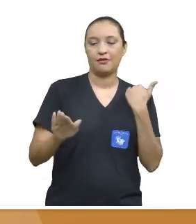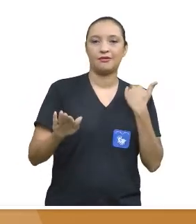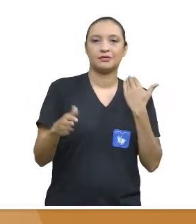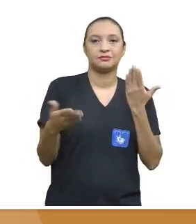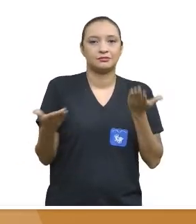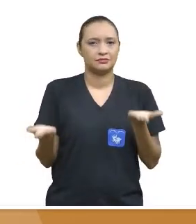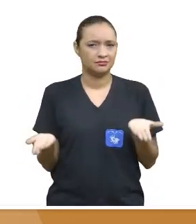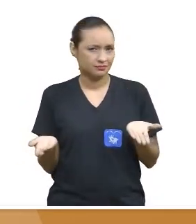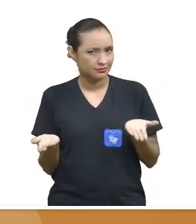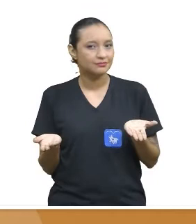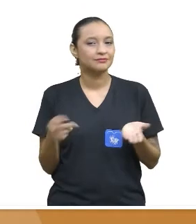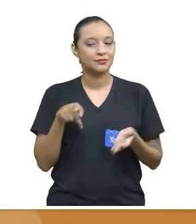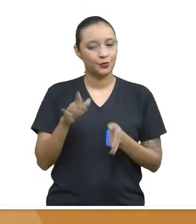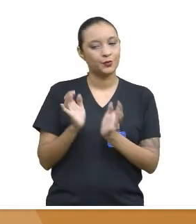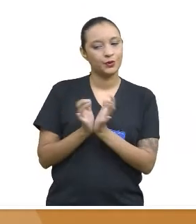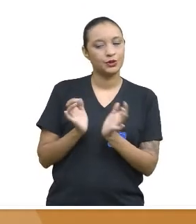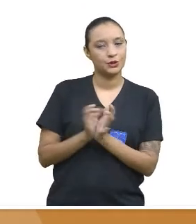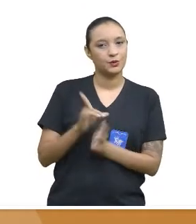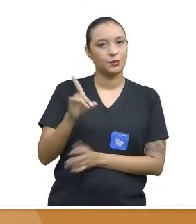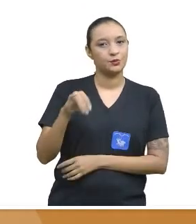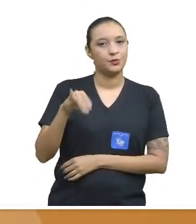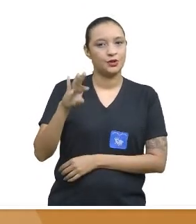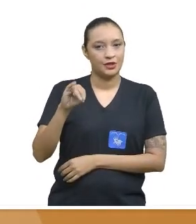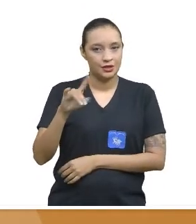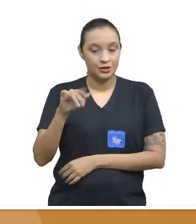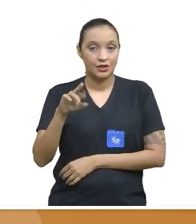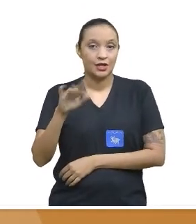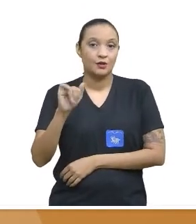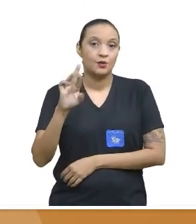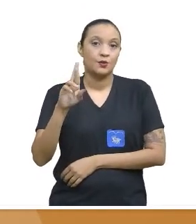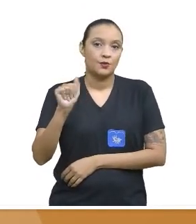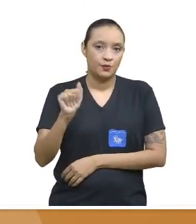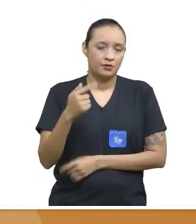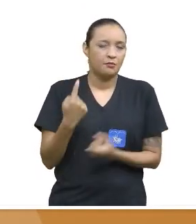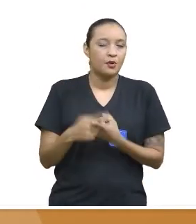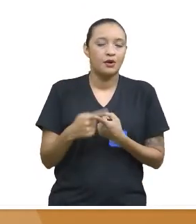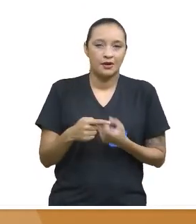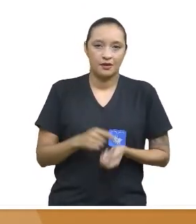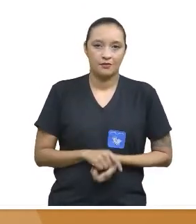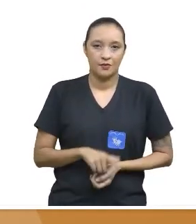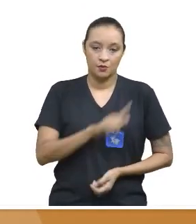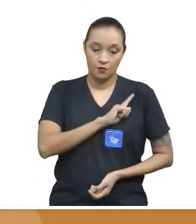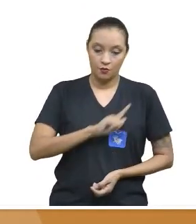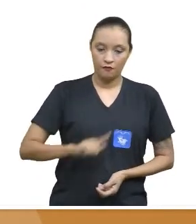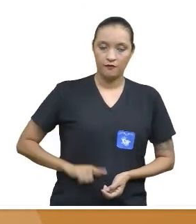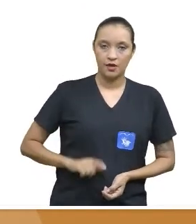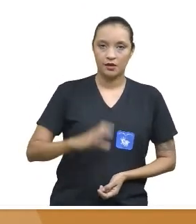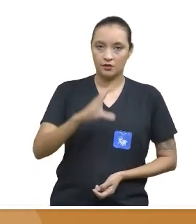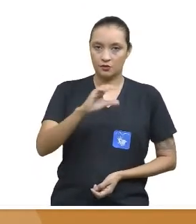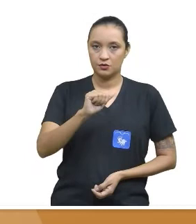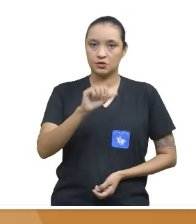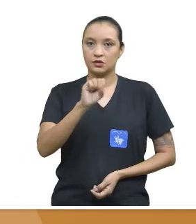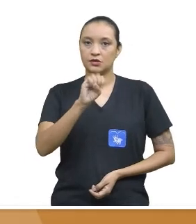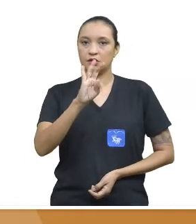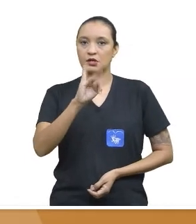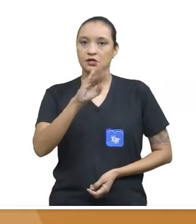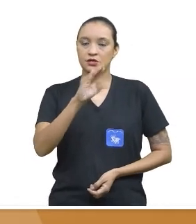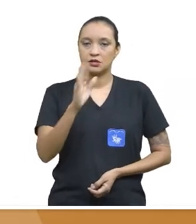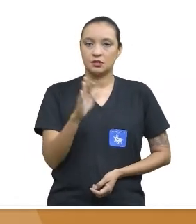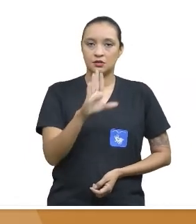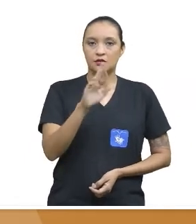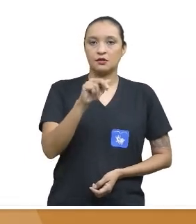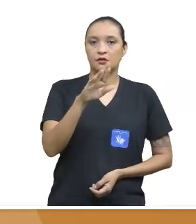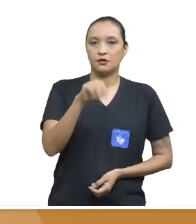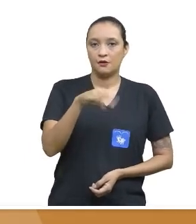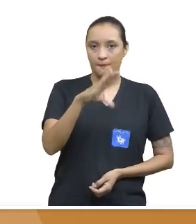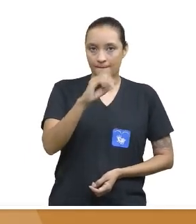indispor com a ditadura, não é verdade? Até porque, queridos, o governo de Castelo Branco, que é esse primeiro governo aí, ele já inicia